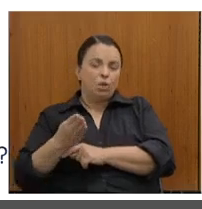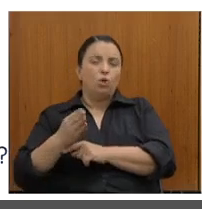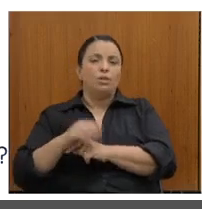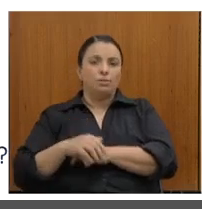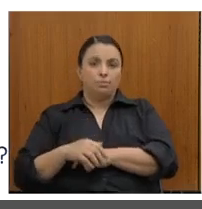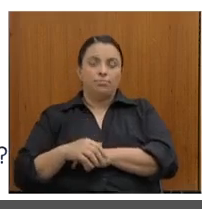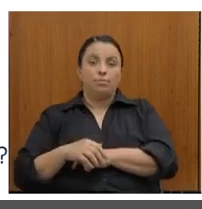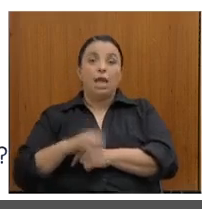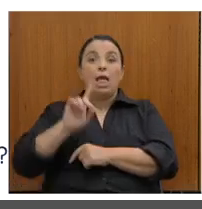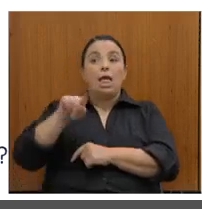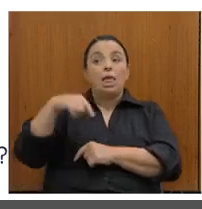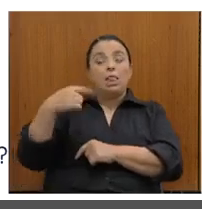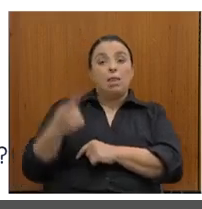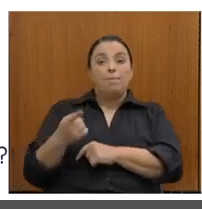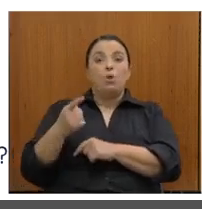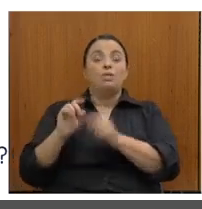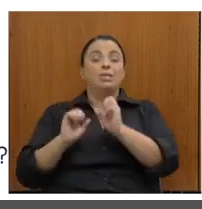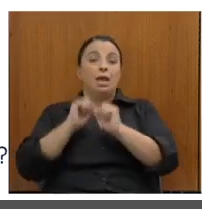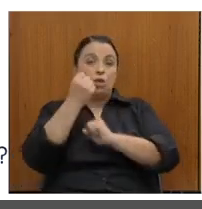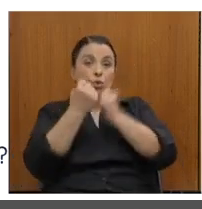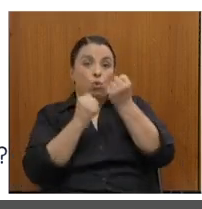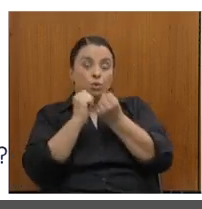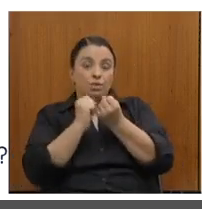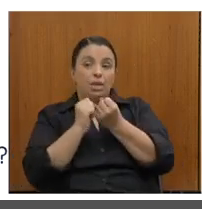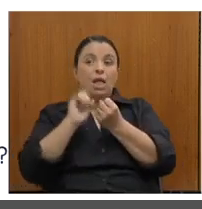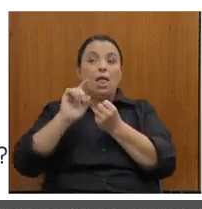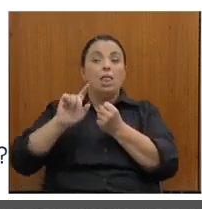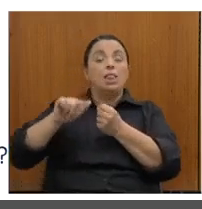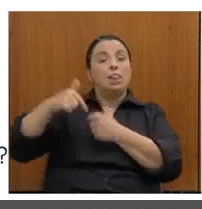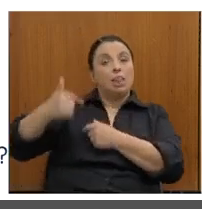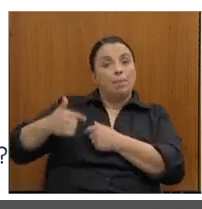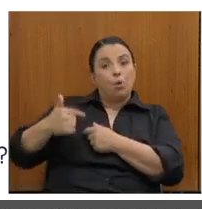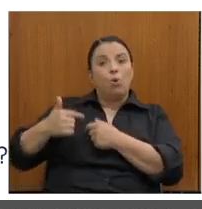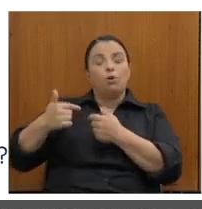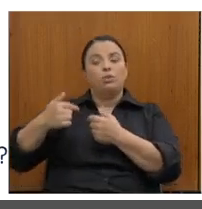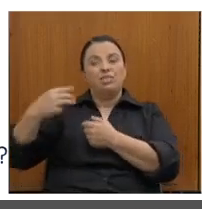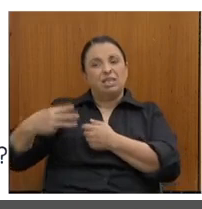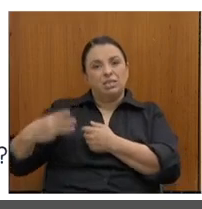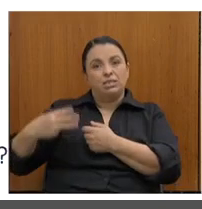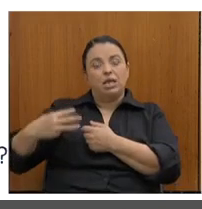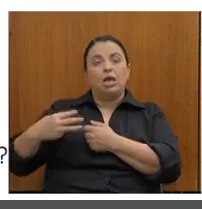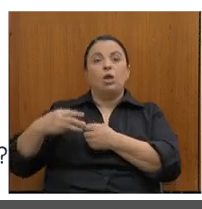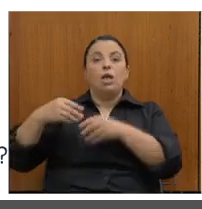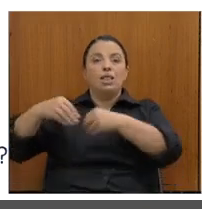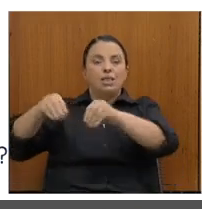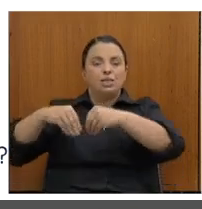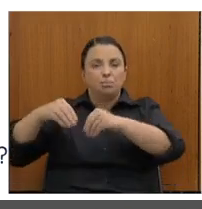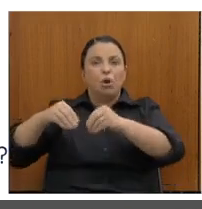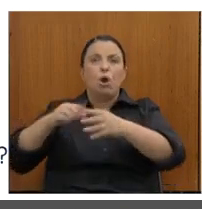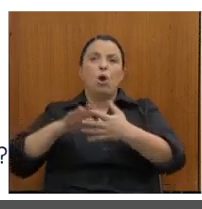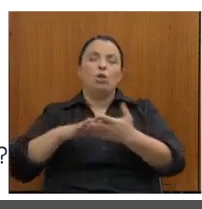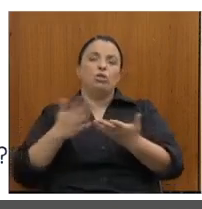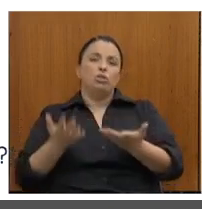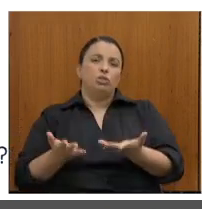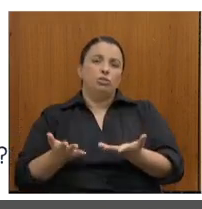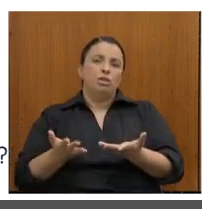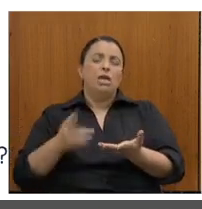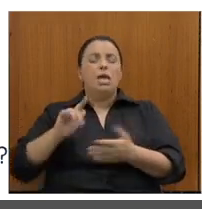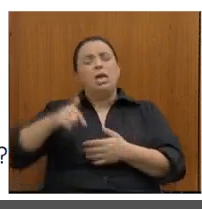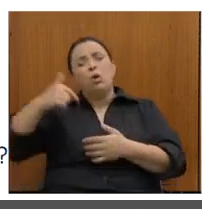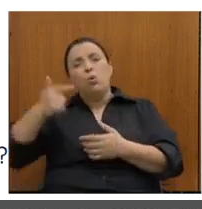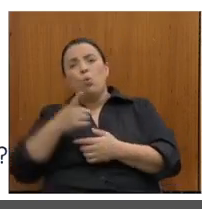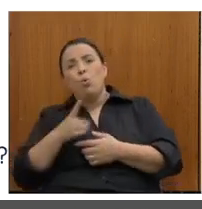depois no transporte nas edificações Então são as instalações residenciais e comerciais